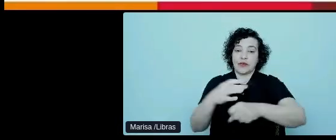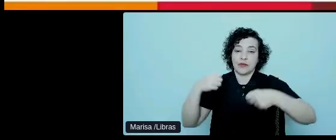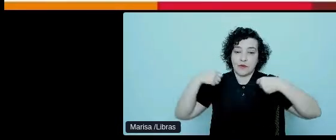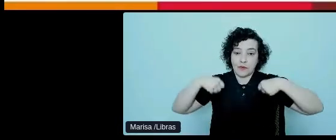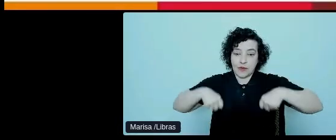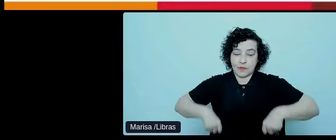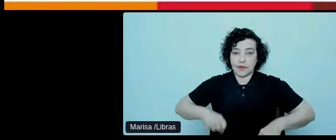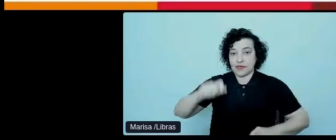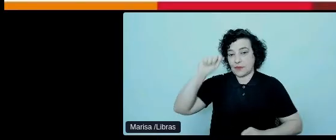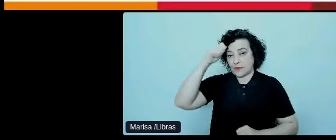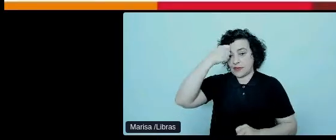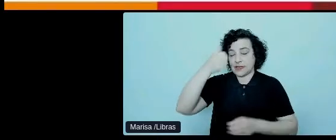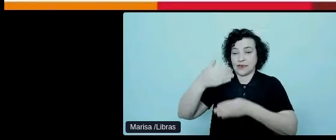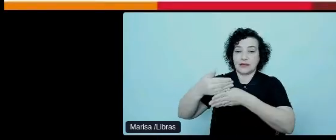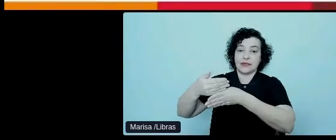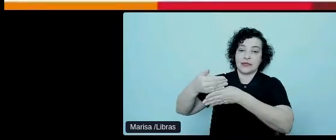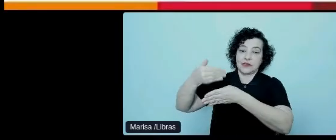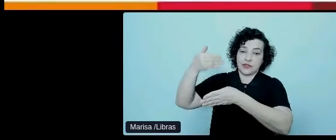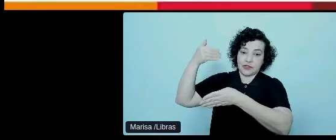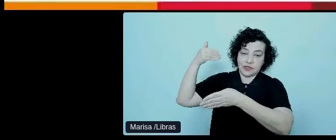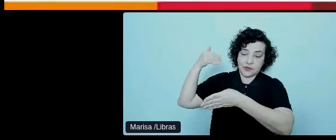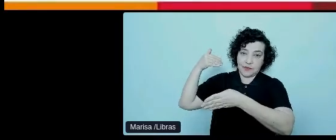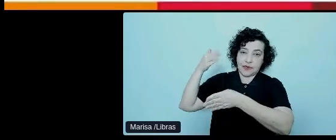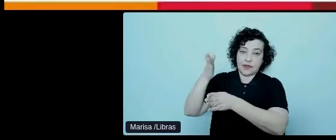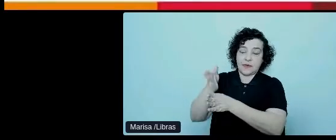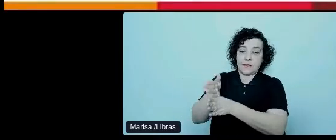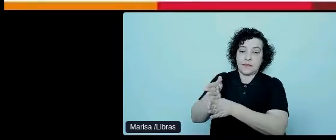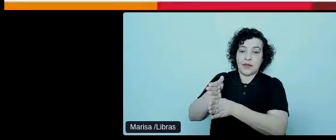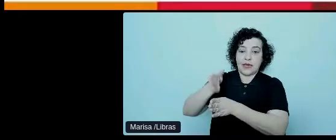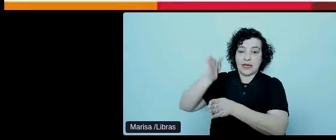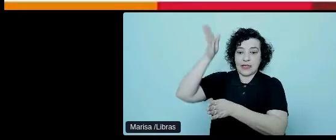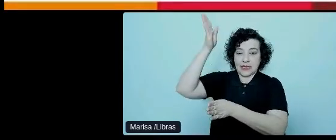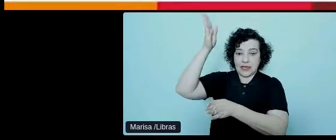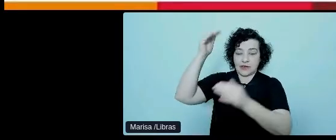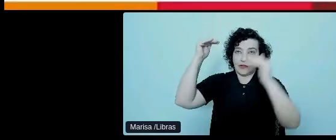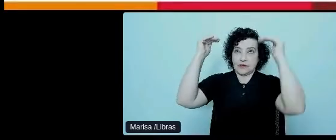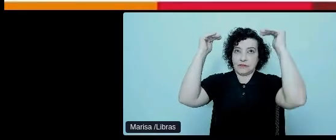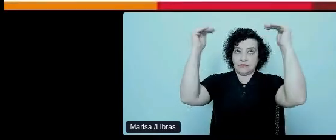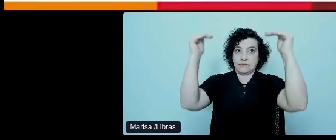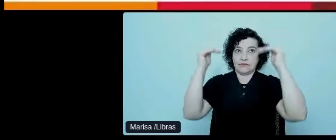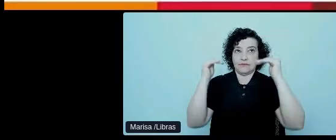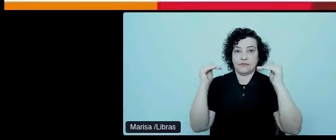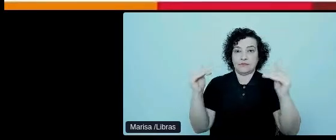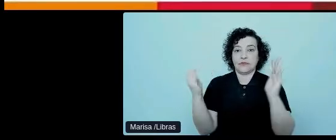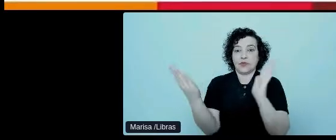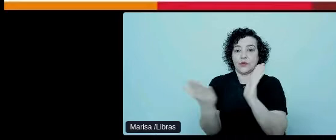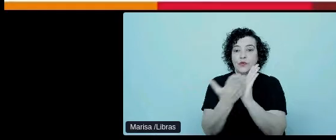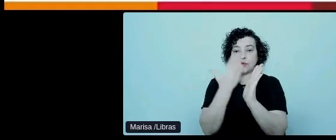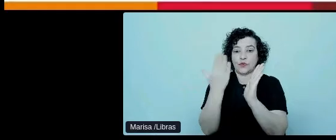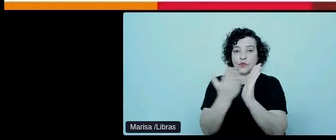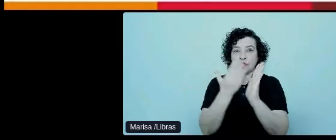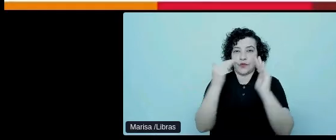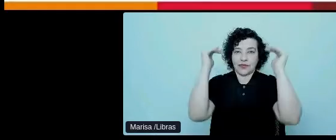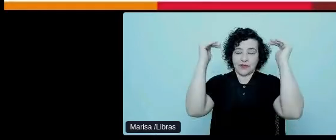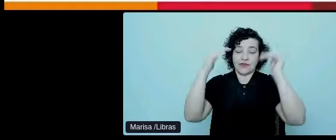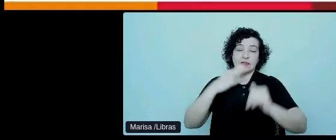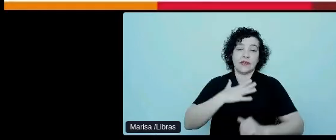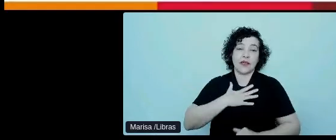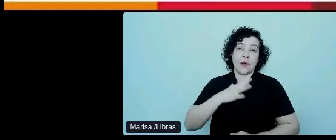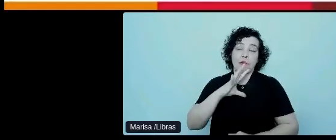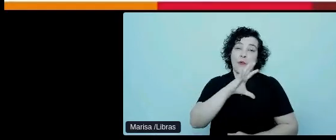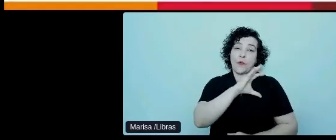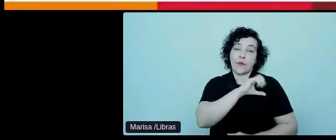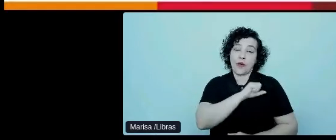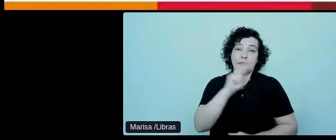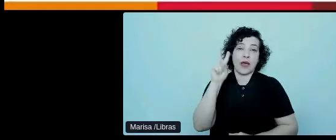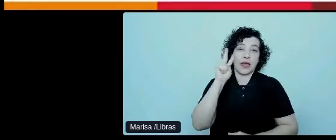preta. Atrás de mim tem uma parede com livros, principalmente do Senhor dos Anéis, que eu sou muito apaixonada.